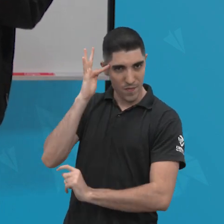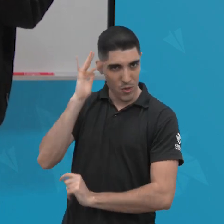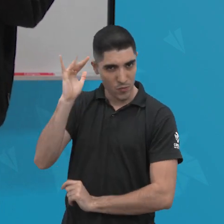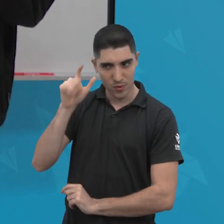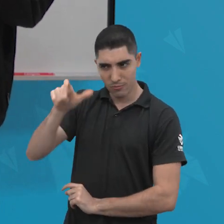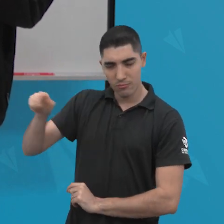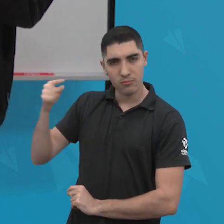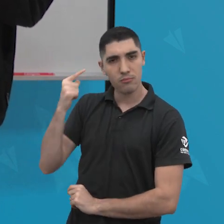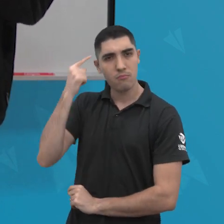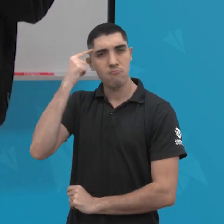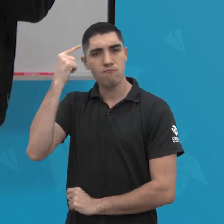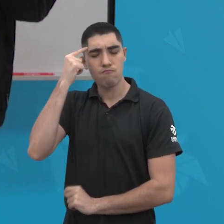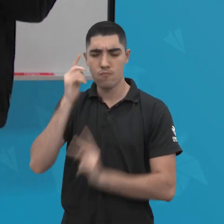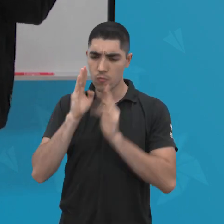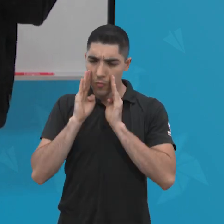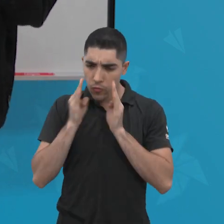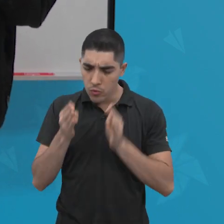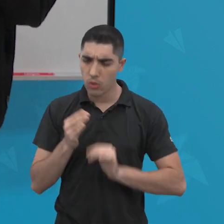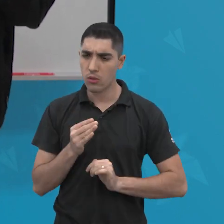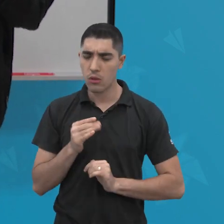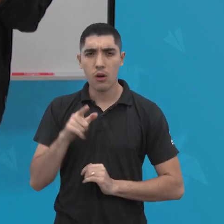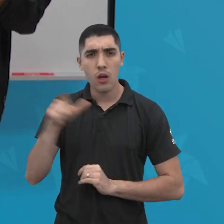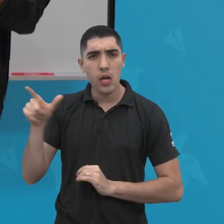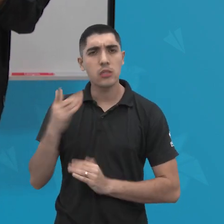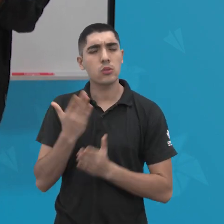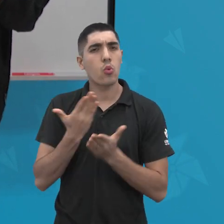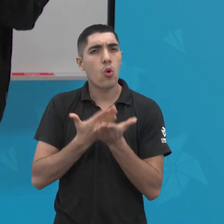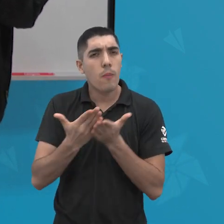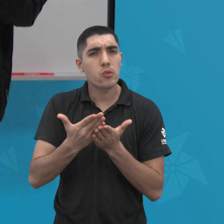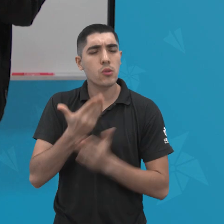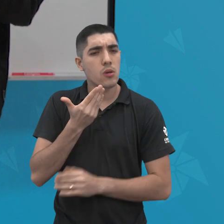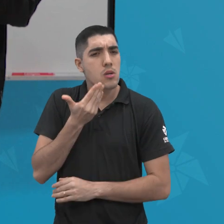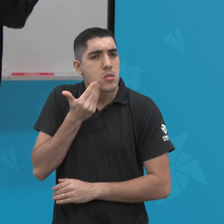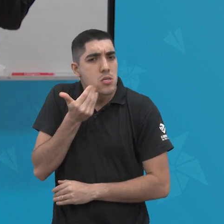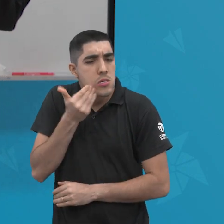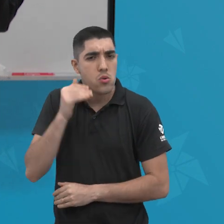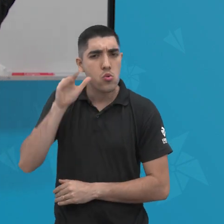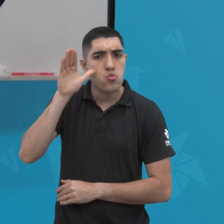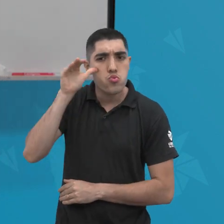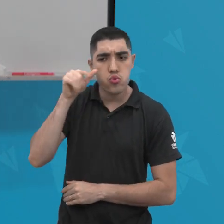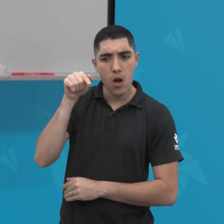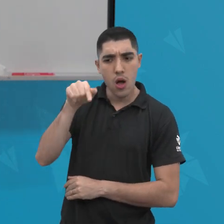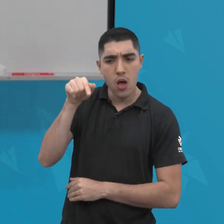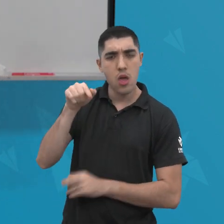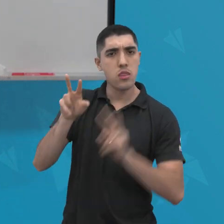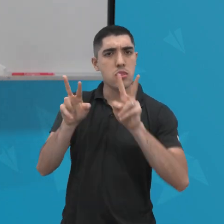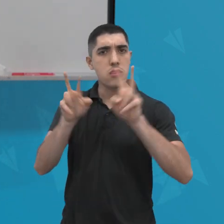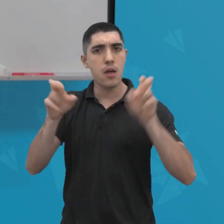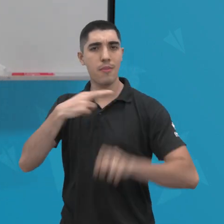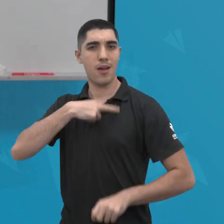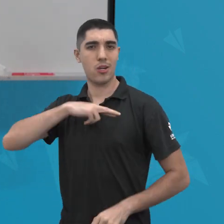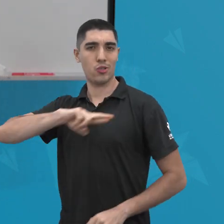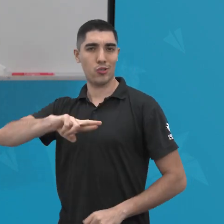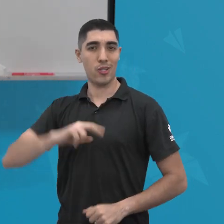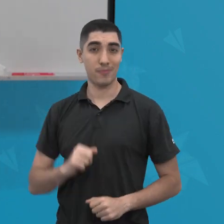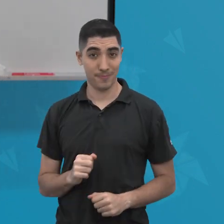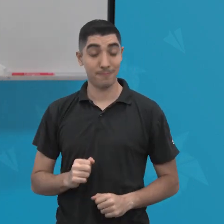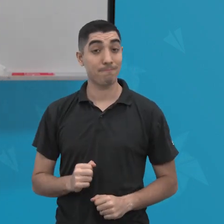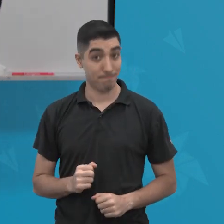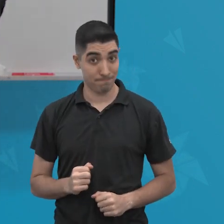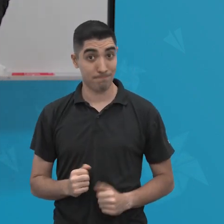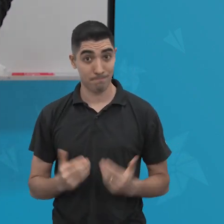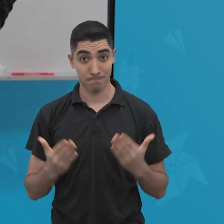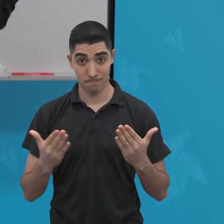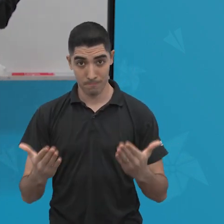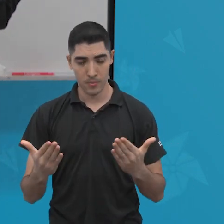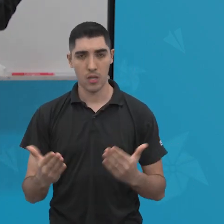desenvolvem um interesse todo peculiar em relação às religiões. Todo o